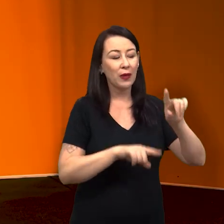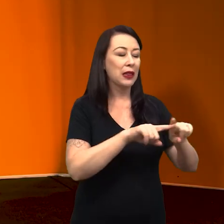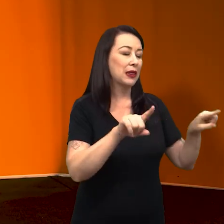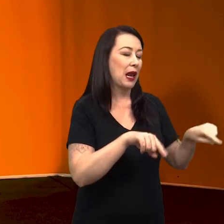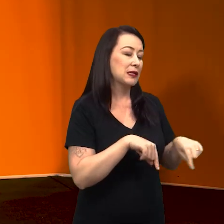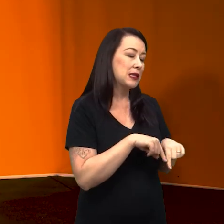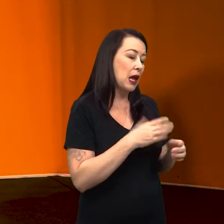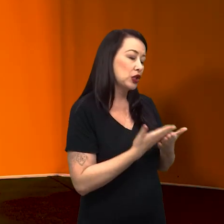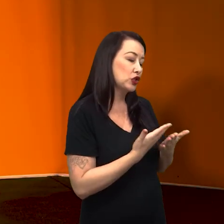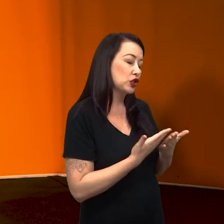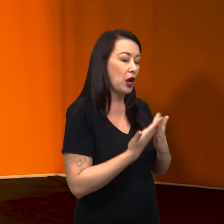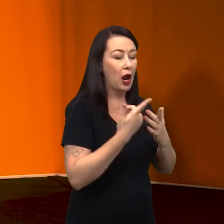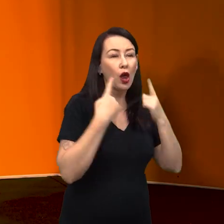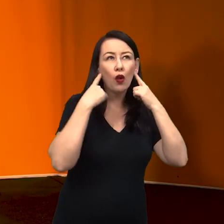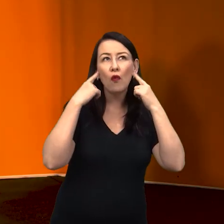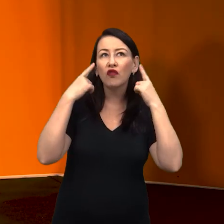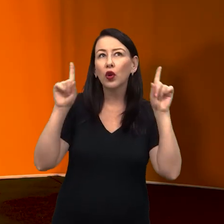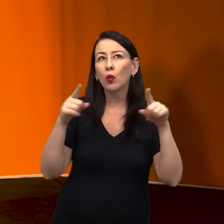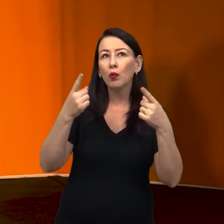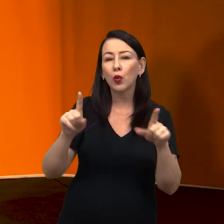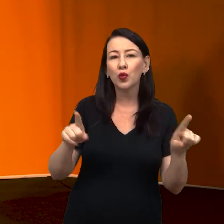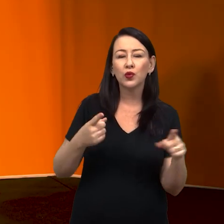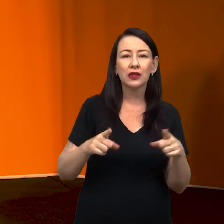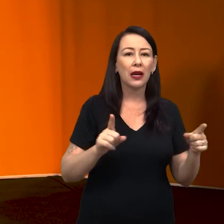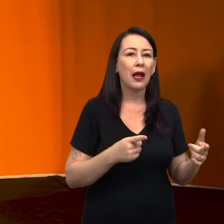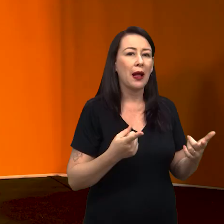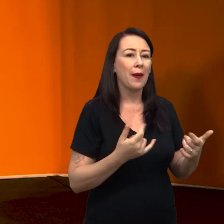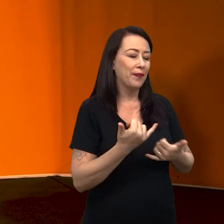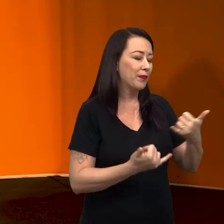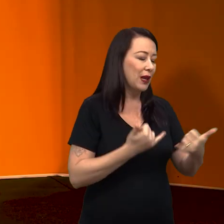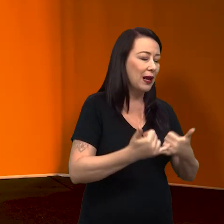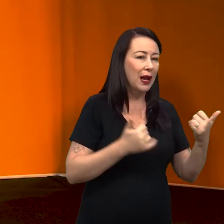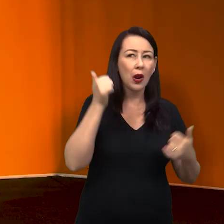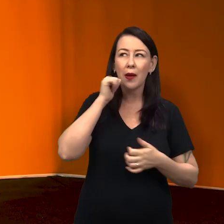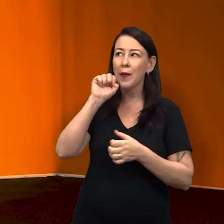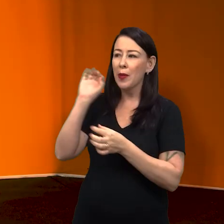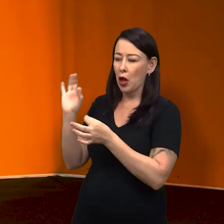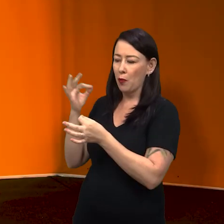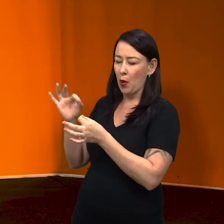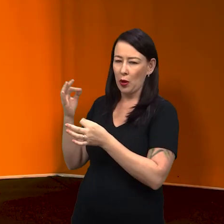música, elas estão brincando no chão enquanto as mães bordam. As